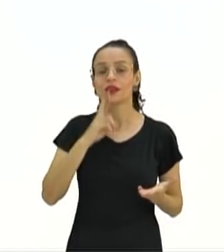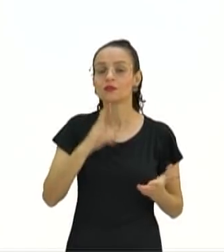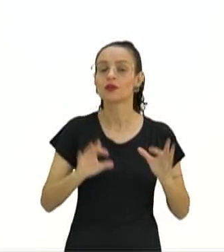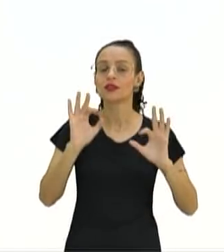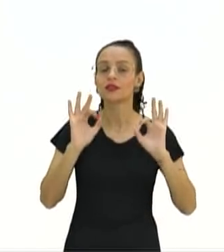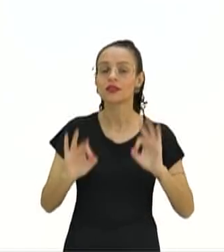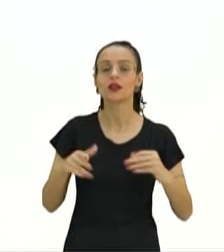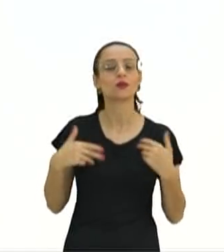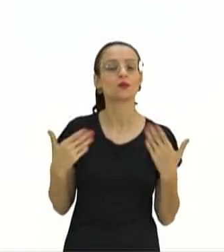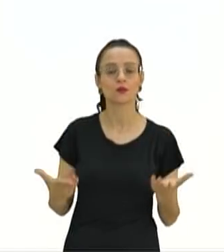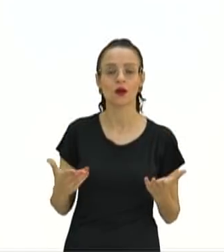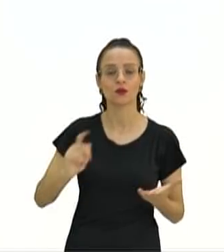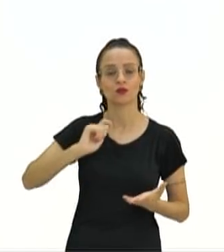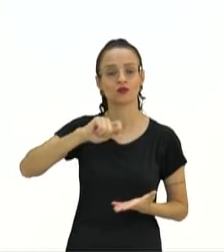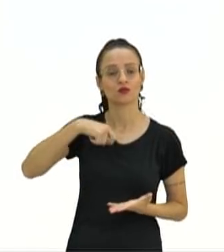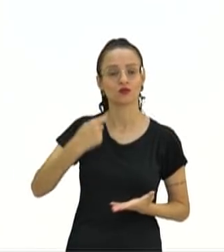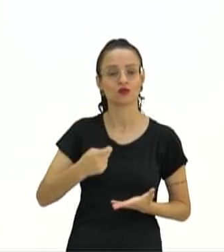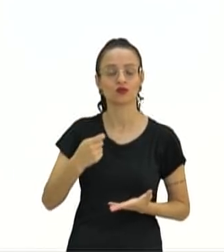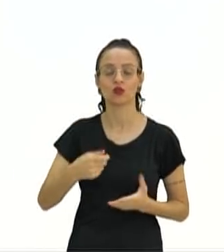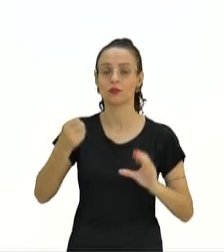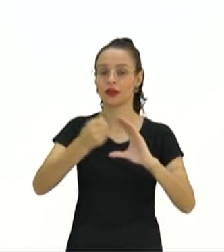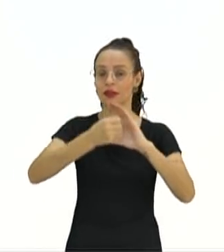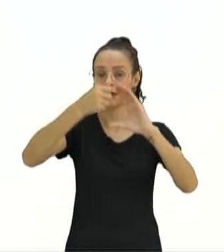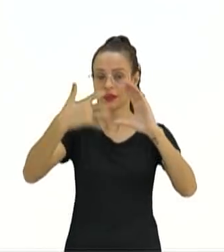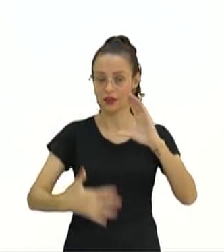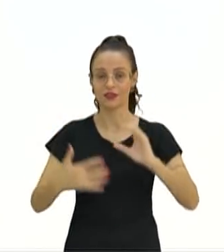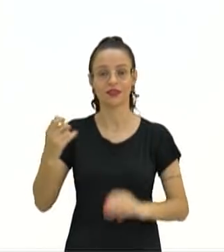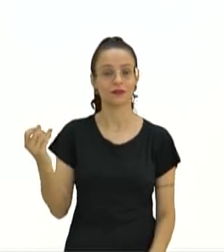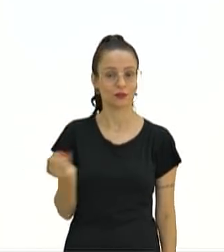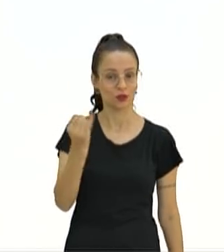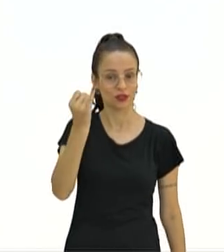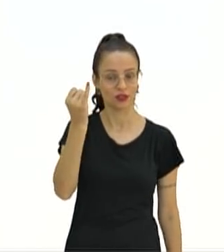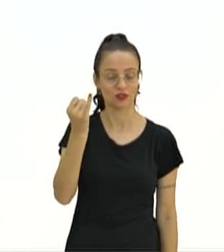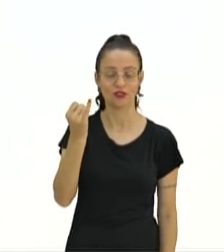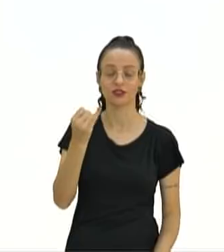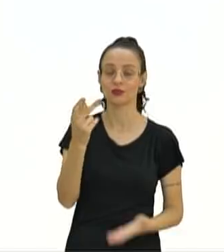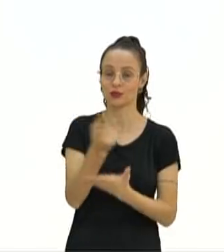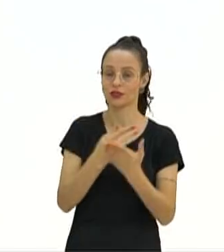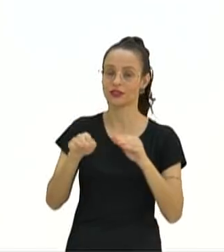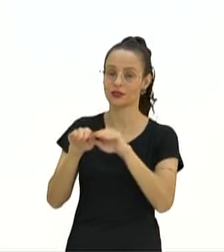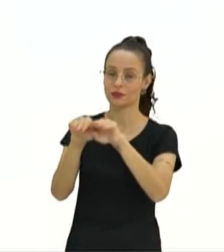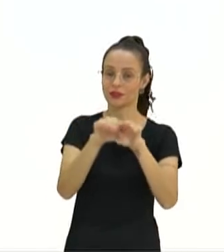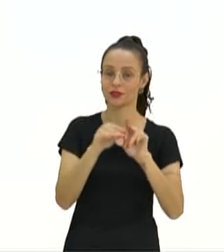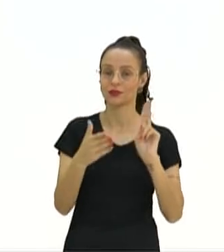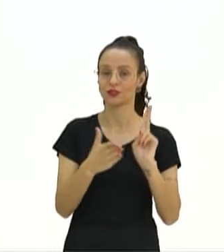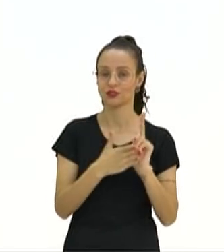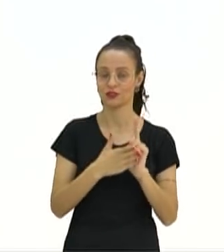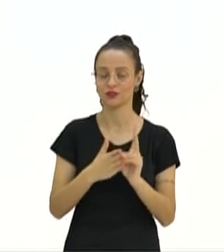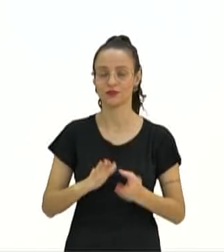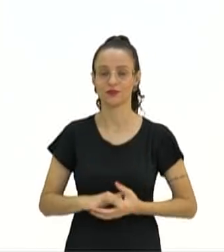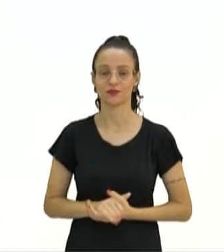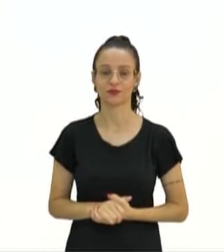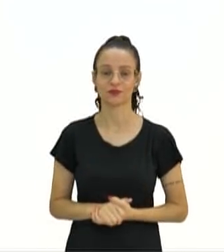alternativa certa no que diz relação a uma característica importante da padronagem indígena?